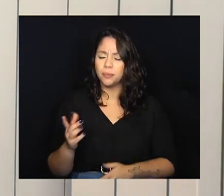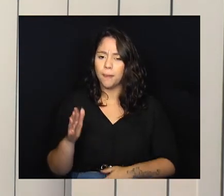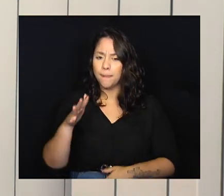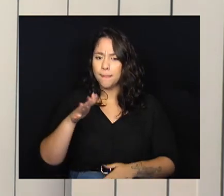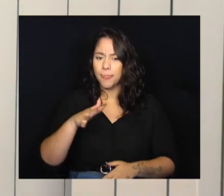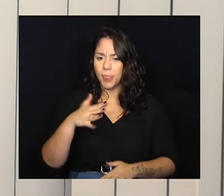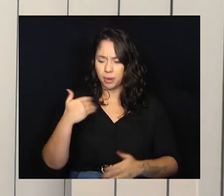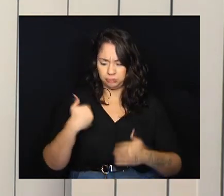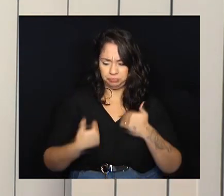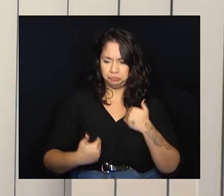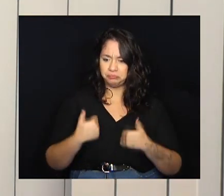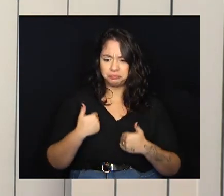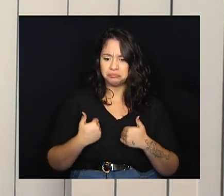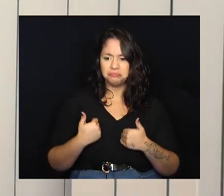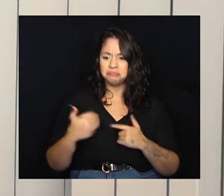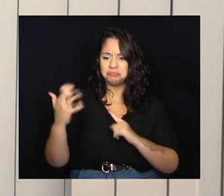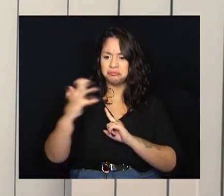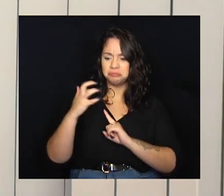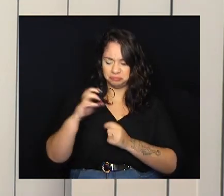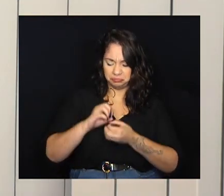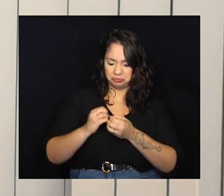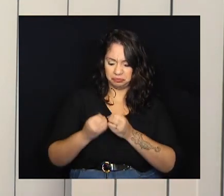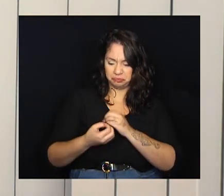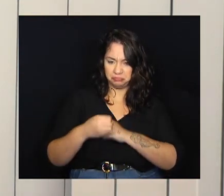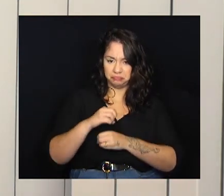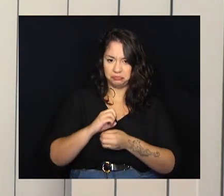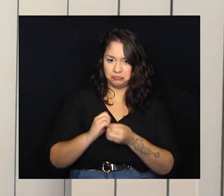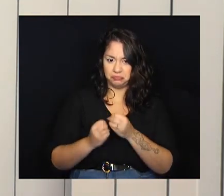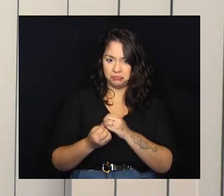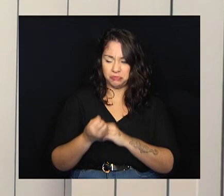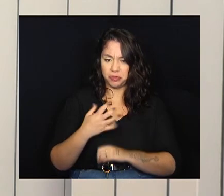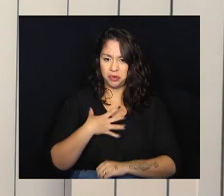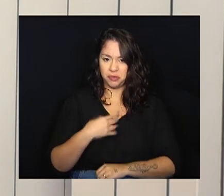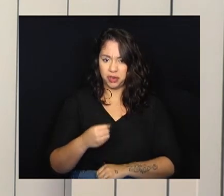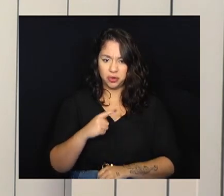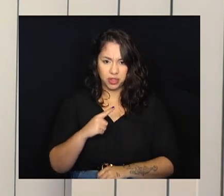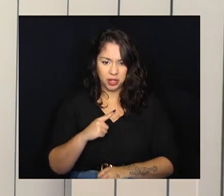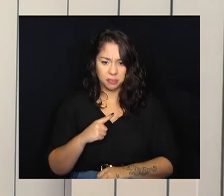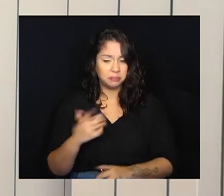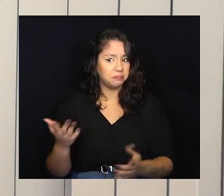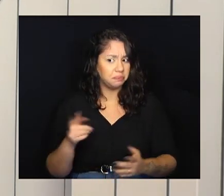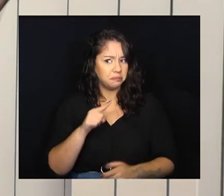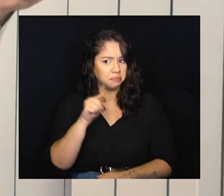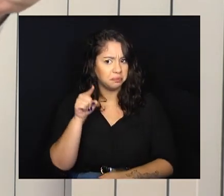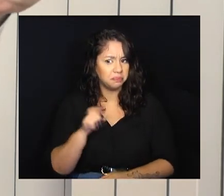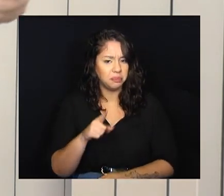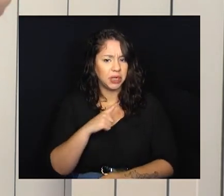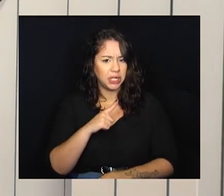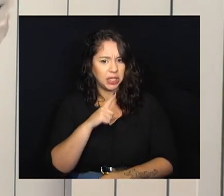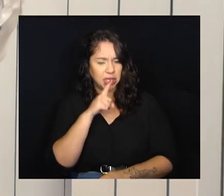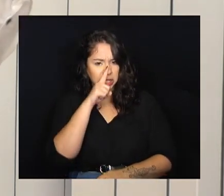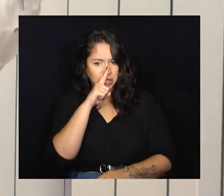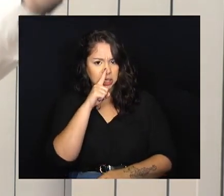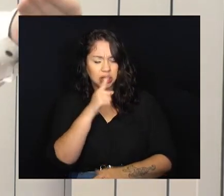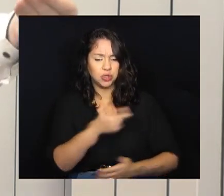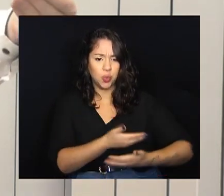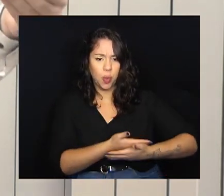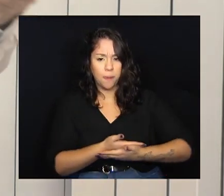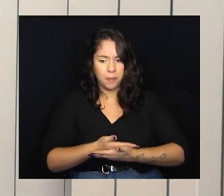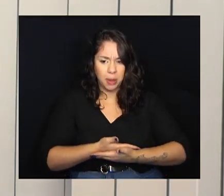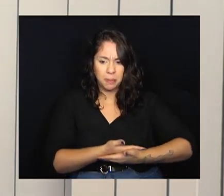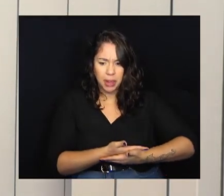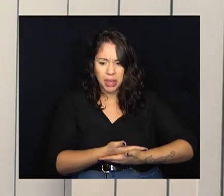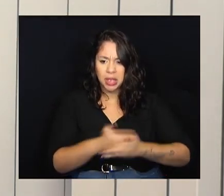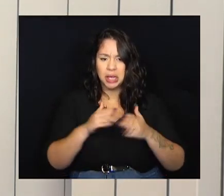não atinge as células reprodutoras masculinas agora será que isso traz riscos ao bebê a